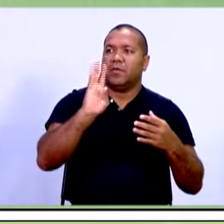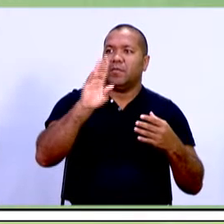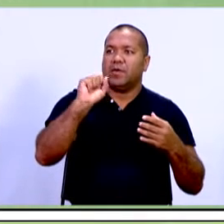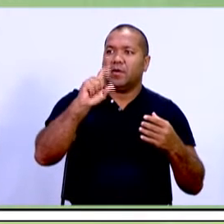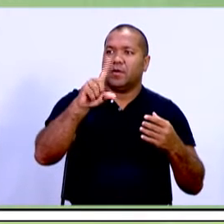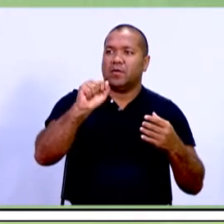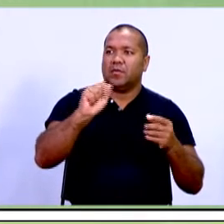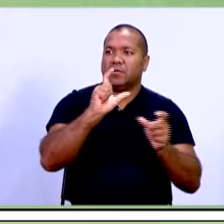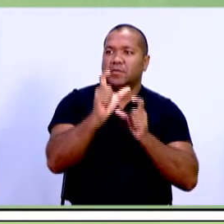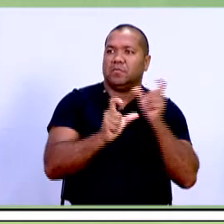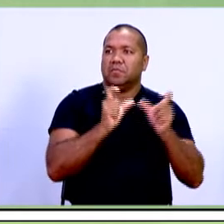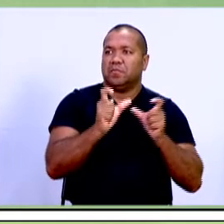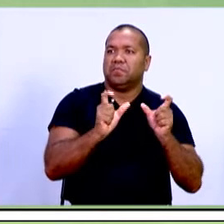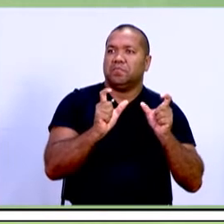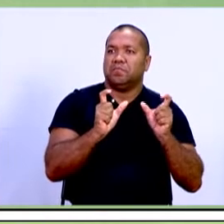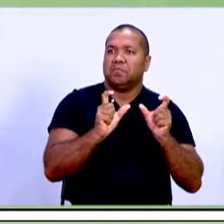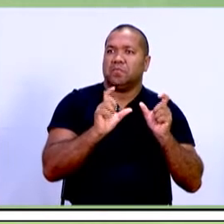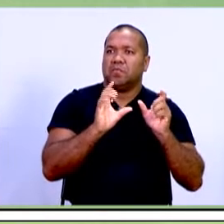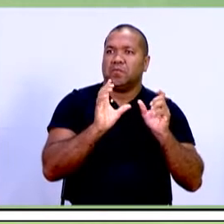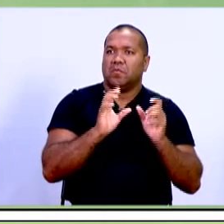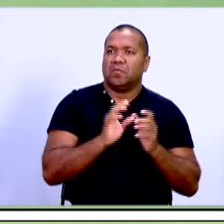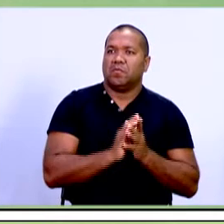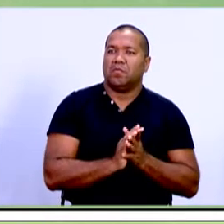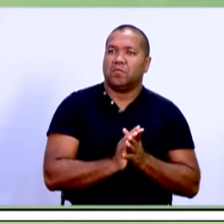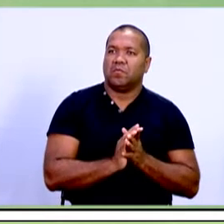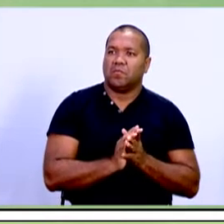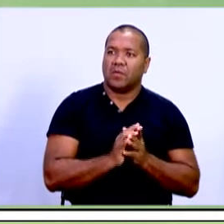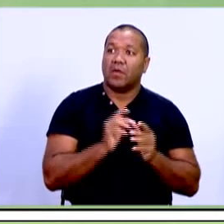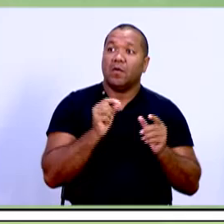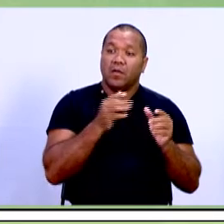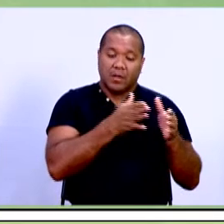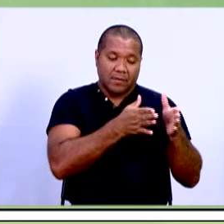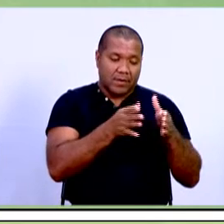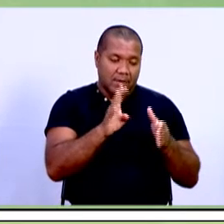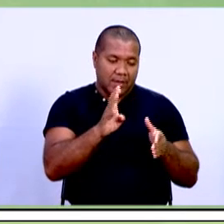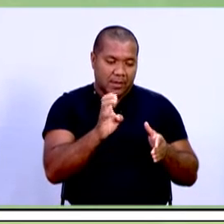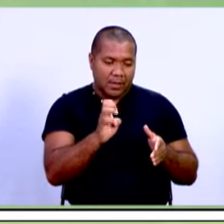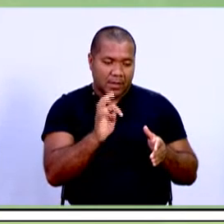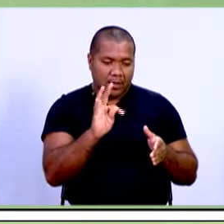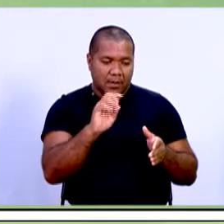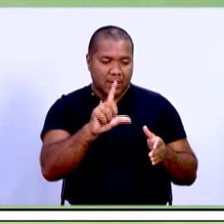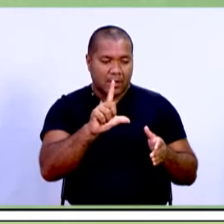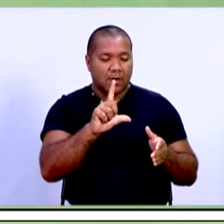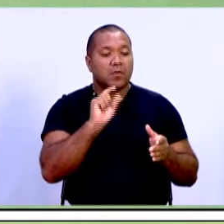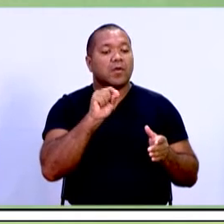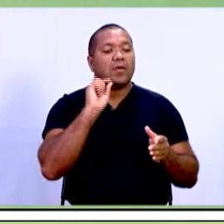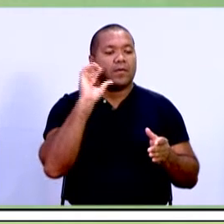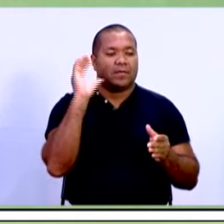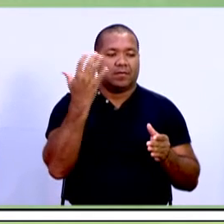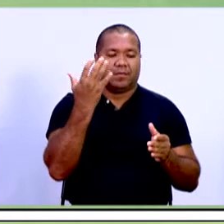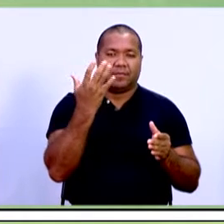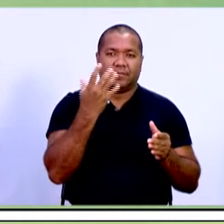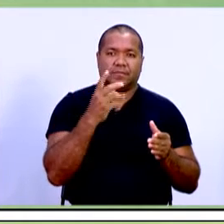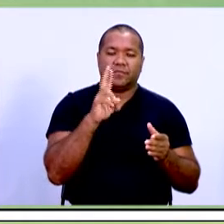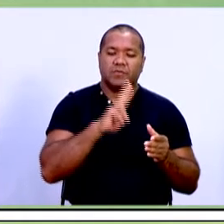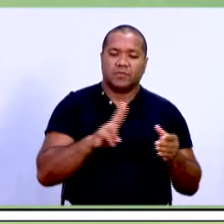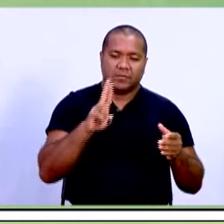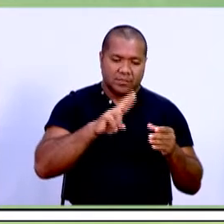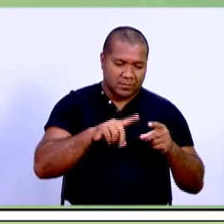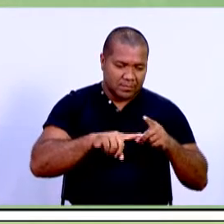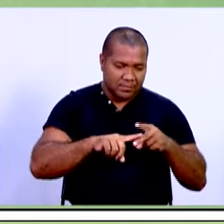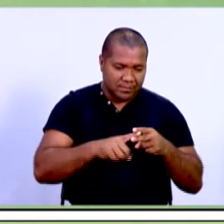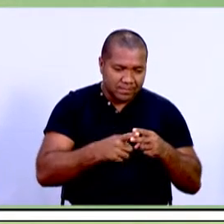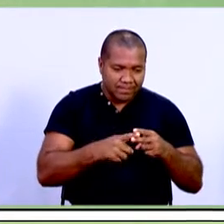dados, enfim. Na fase de ETL, o que acontece? Utilizando essa